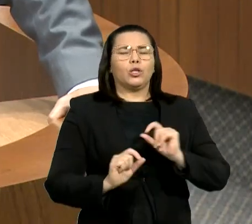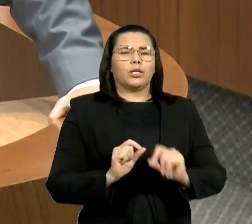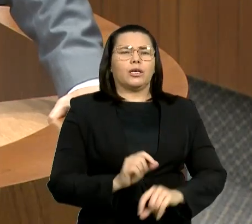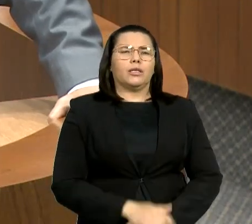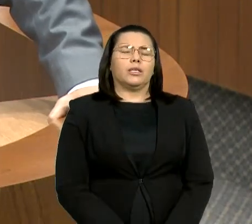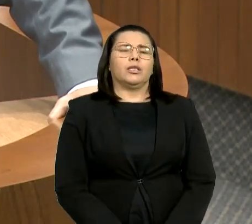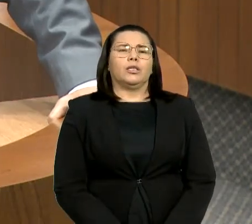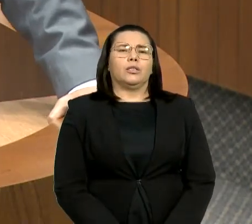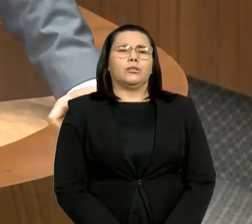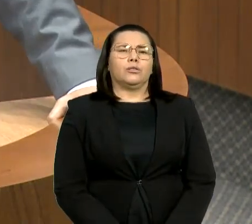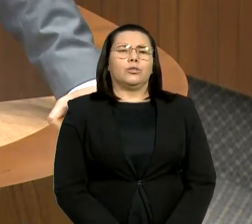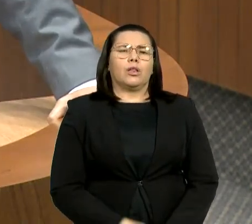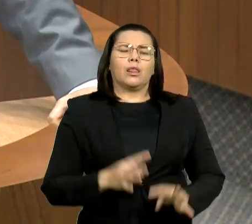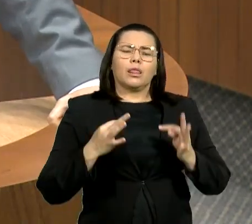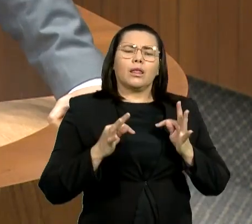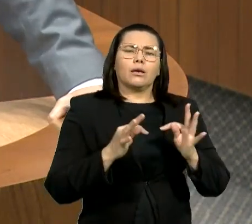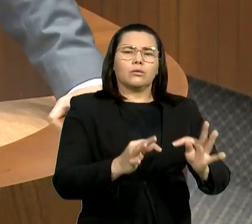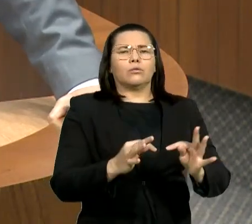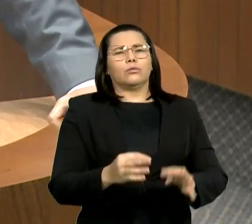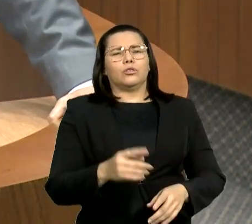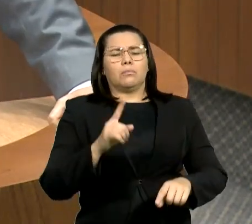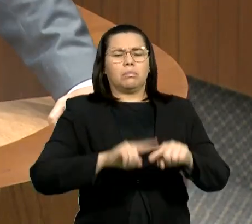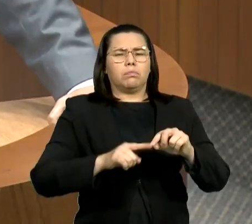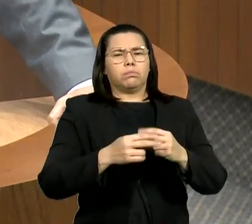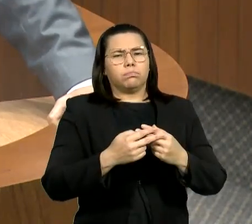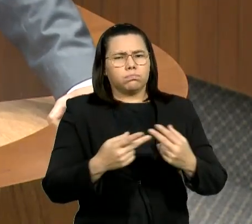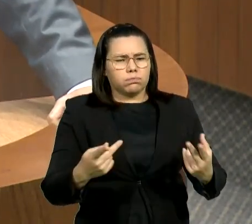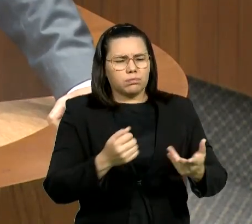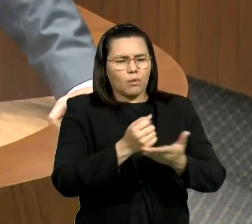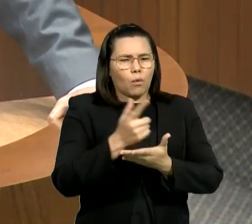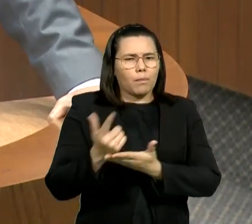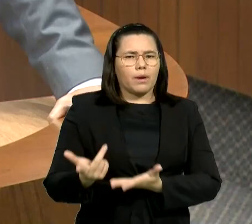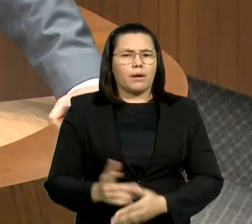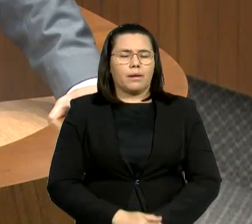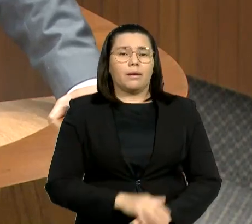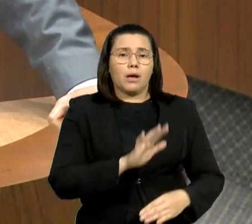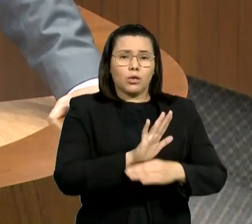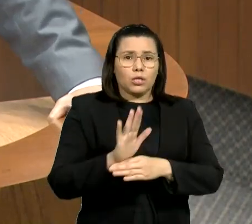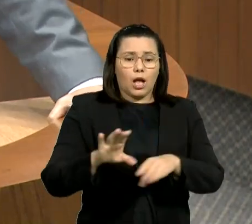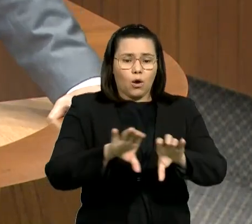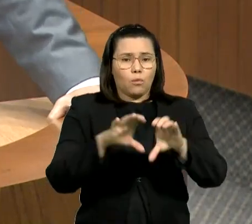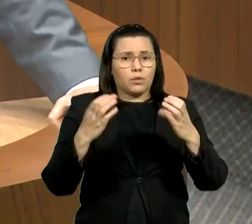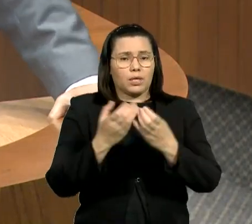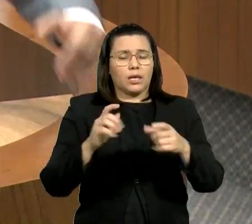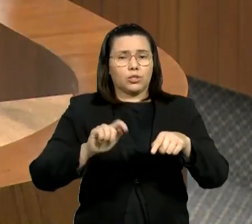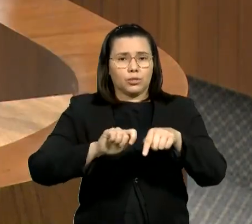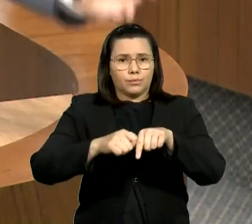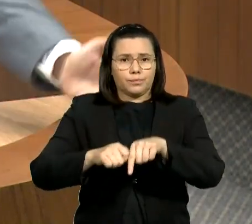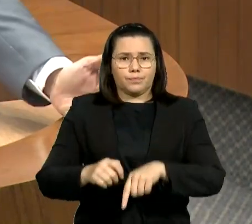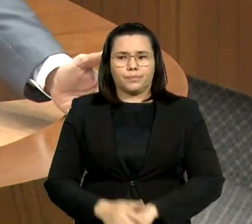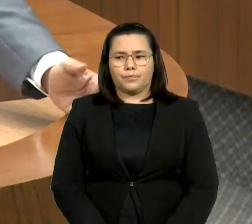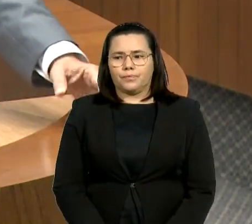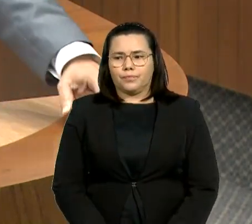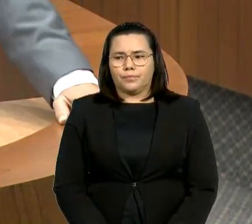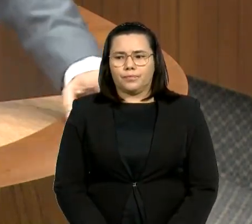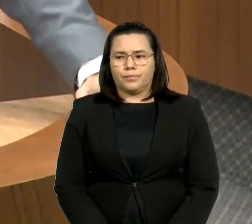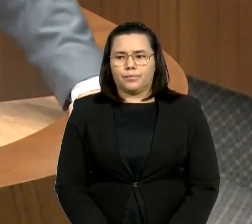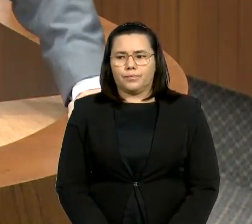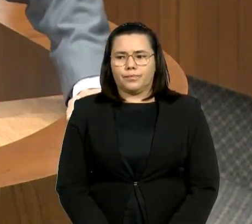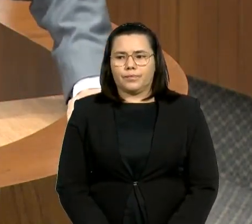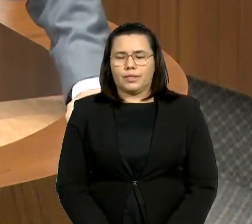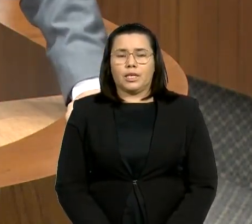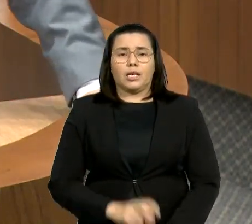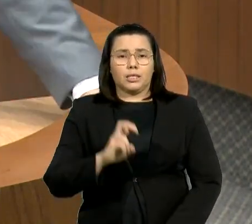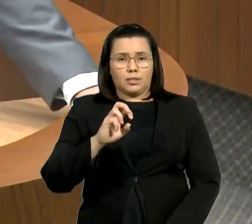quilombolas, onde é a primeira fase dos 30 milhões, aí deste ano